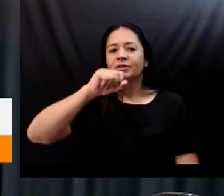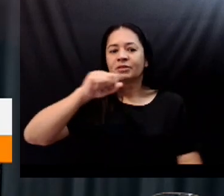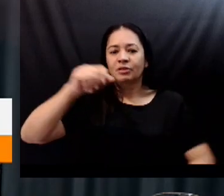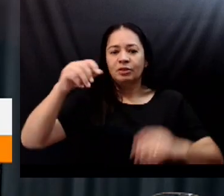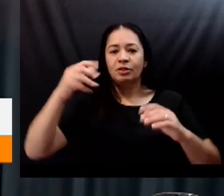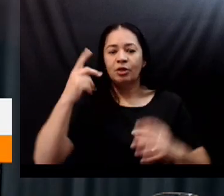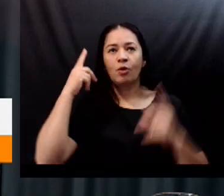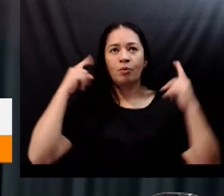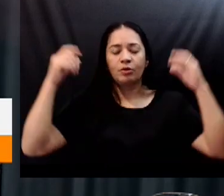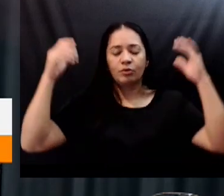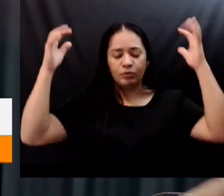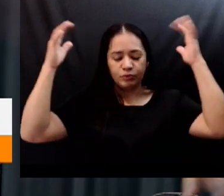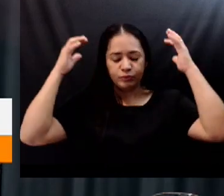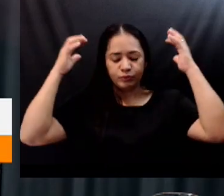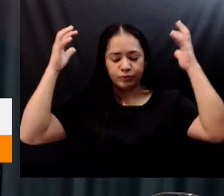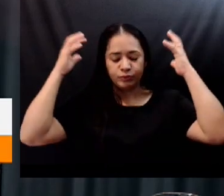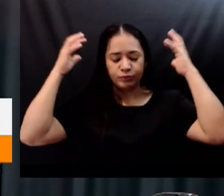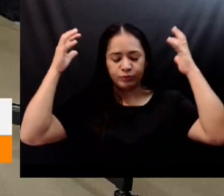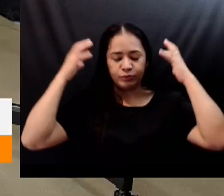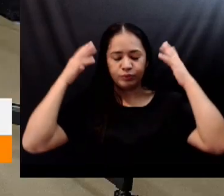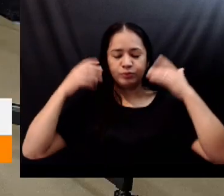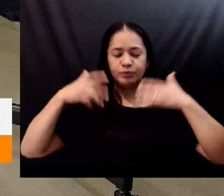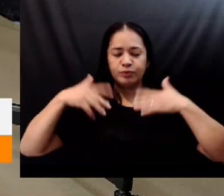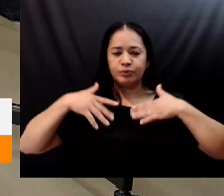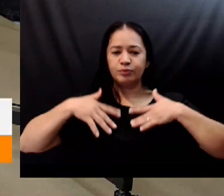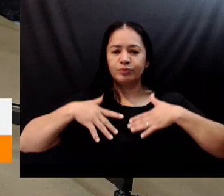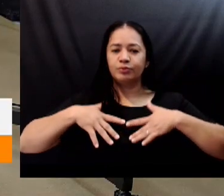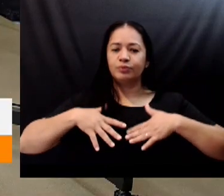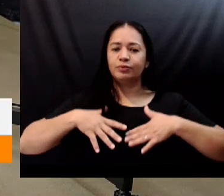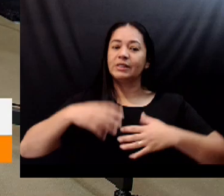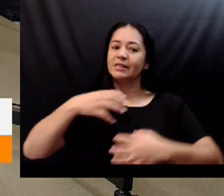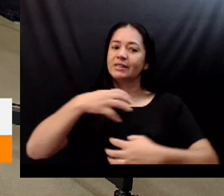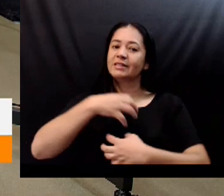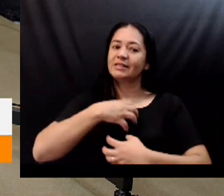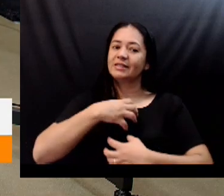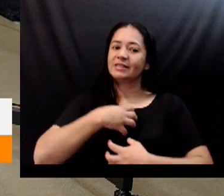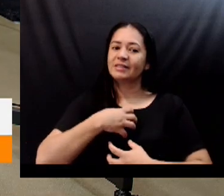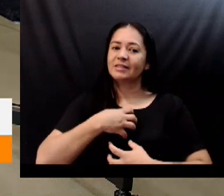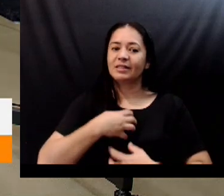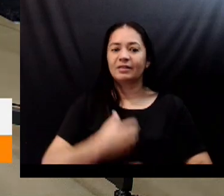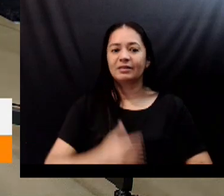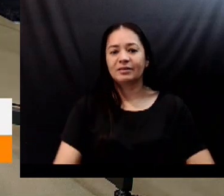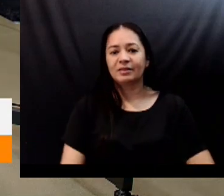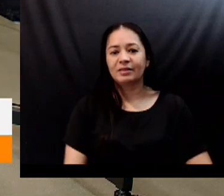a água caindo no seu corpo. Toma banho correndo, nem tira o shampoo direito, já sai correndo, já vai no secador. O que você